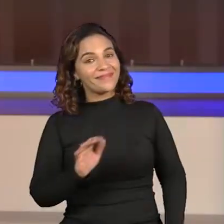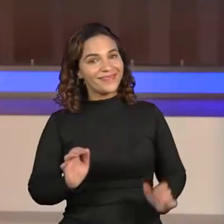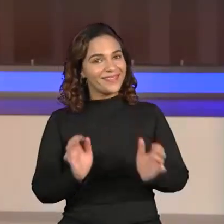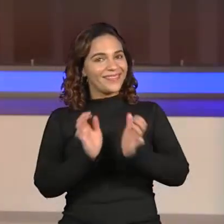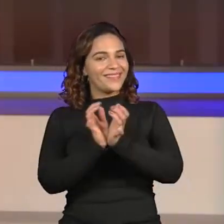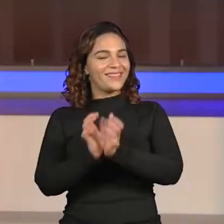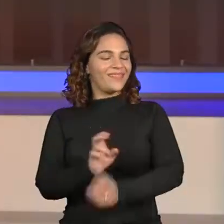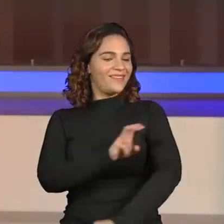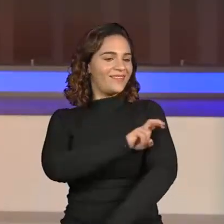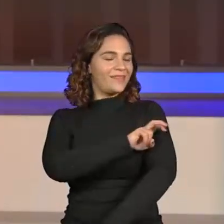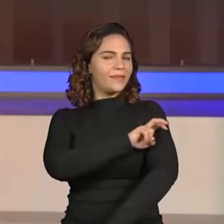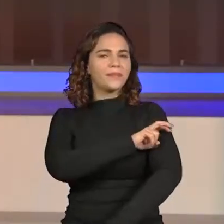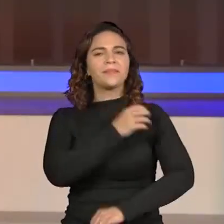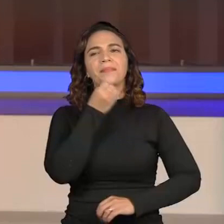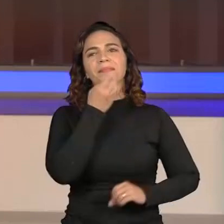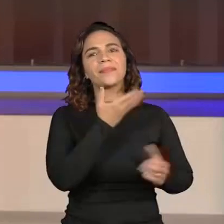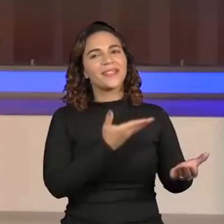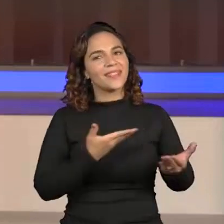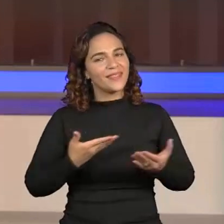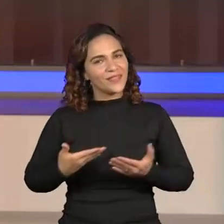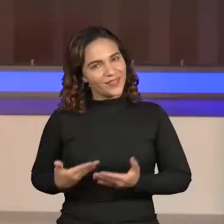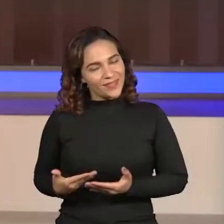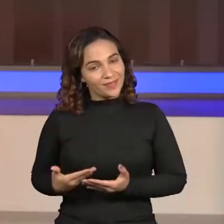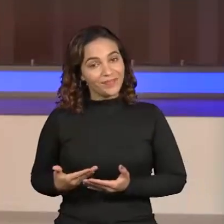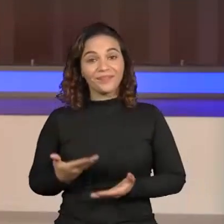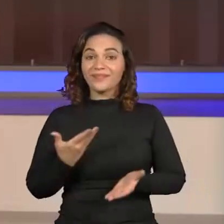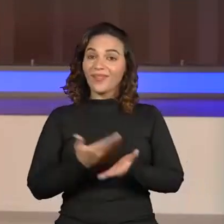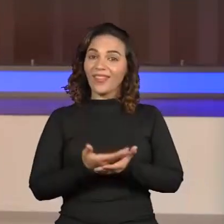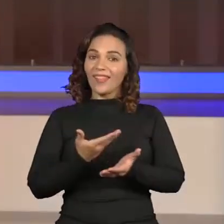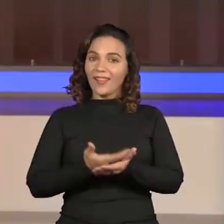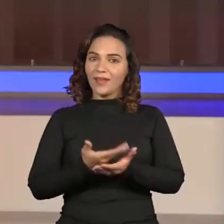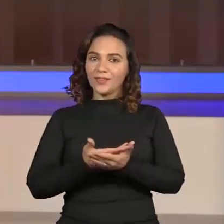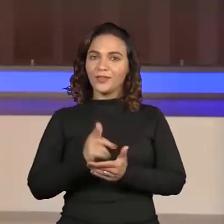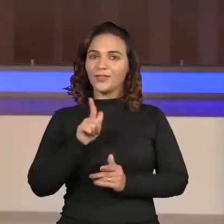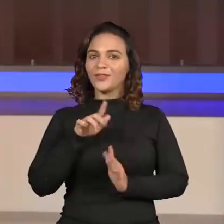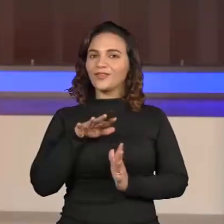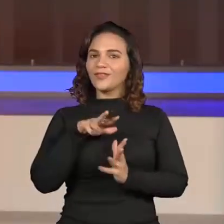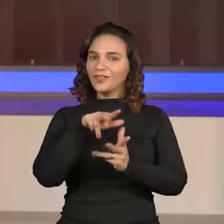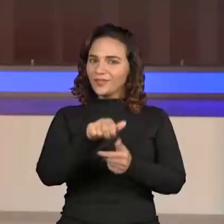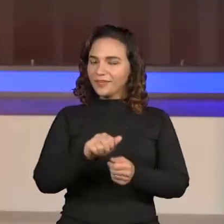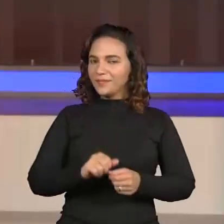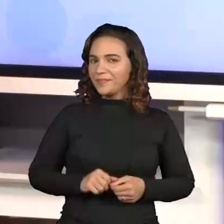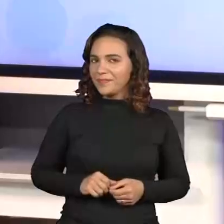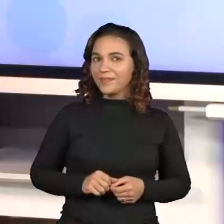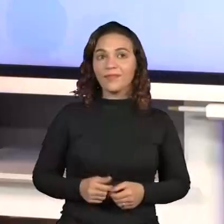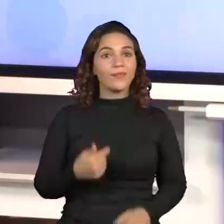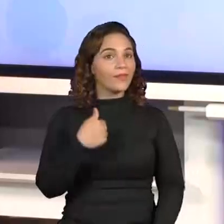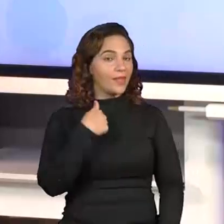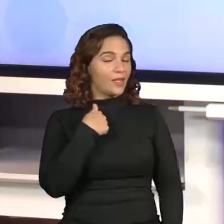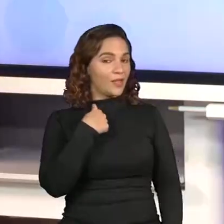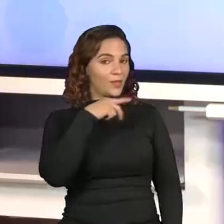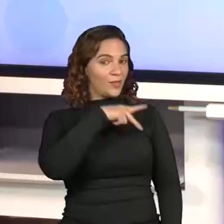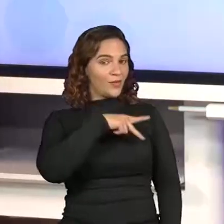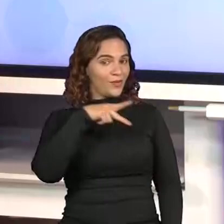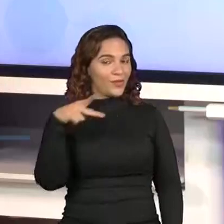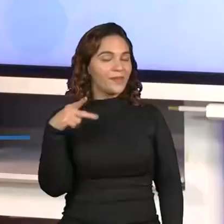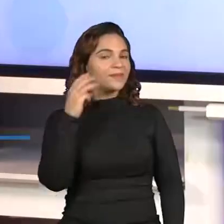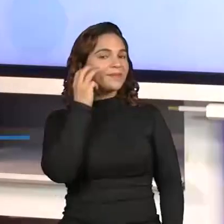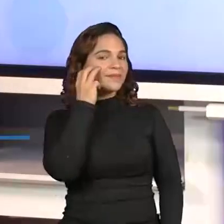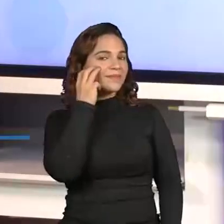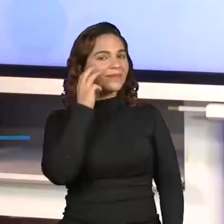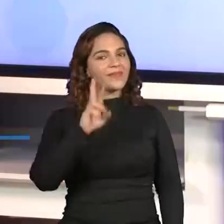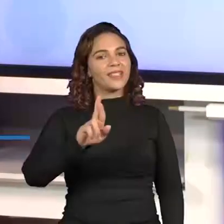galerinha do 5º ano, sejam muito bem-vindos à nossa aula de Geografia. Eu sou a professora Regiane